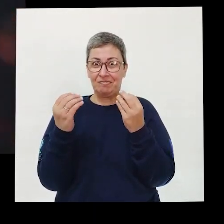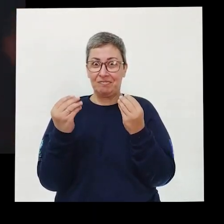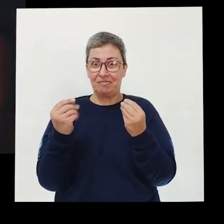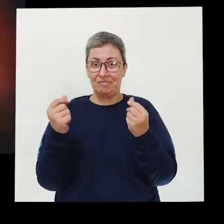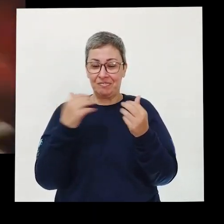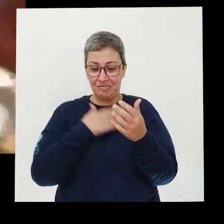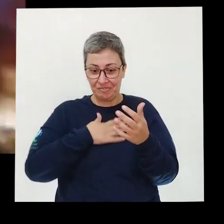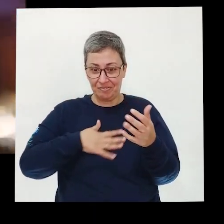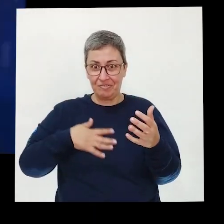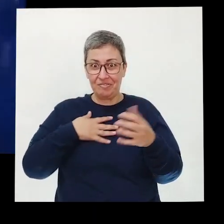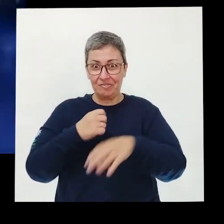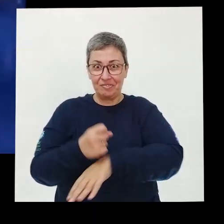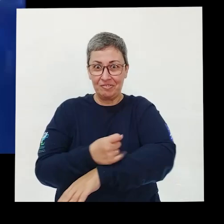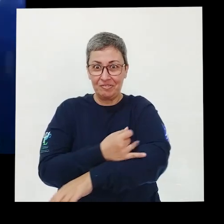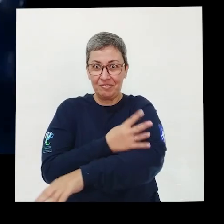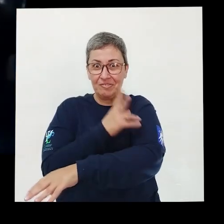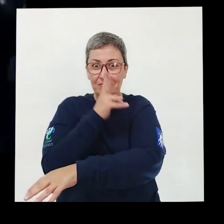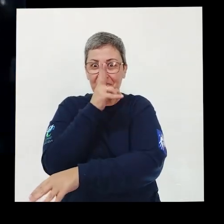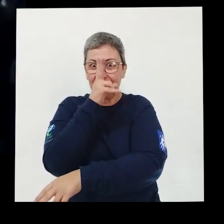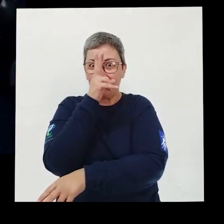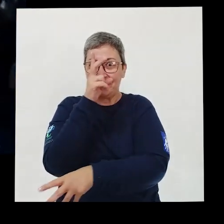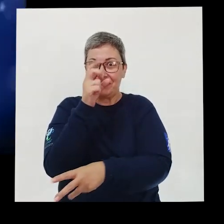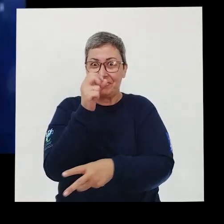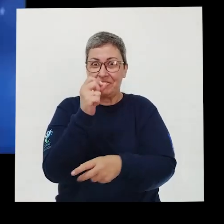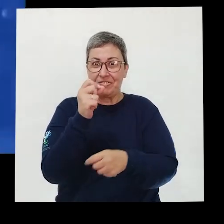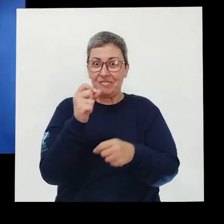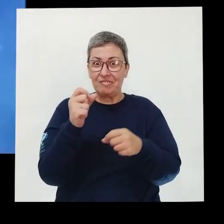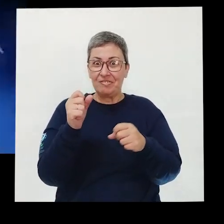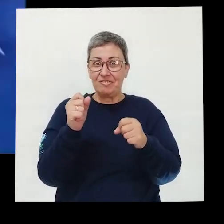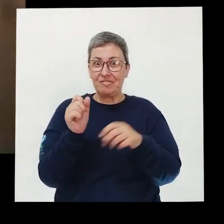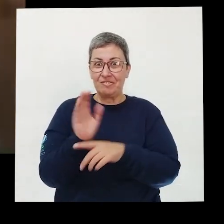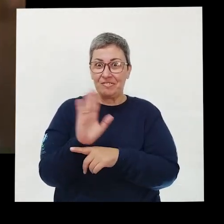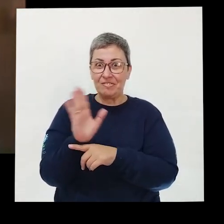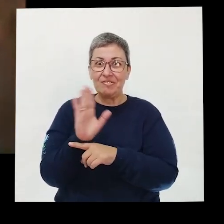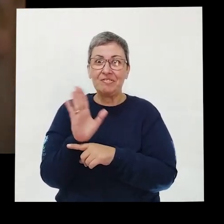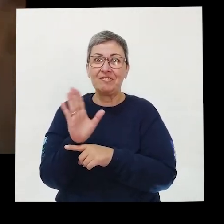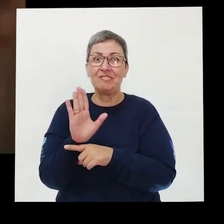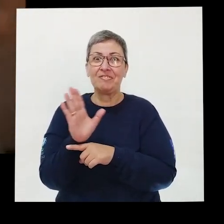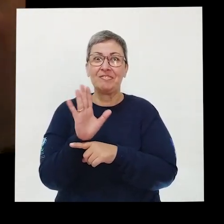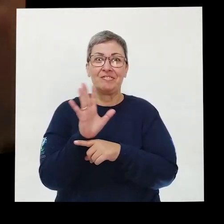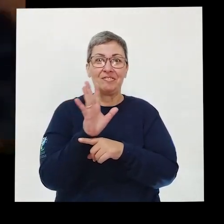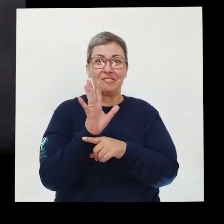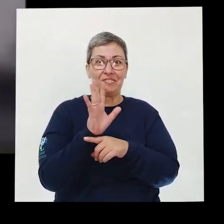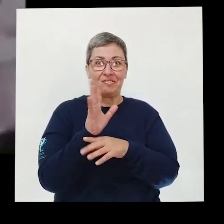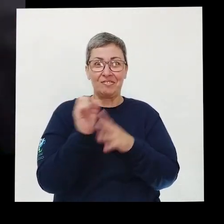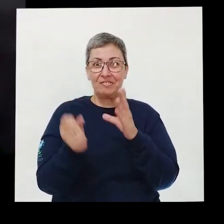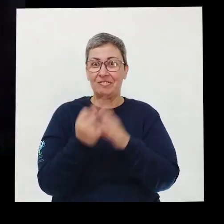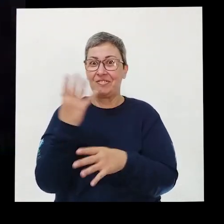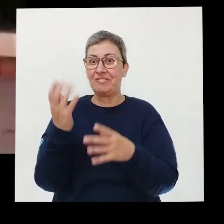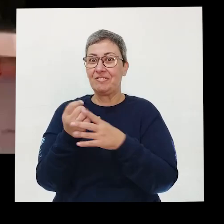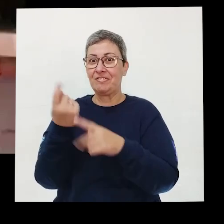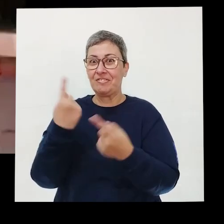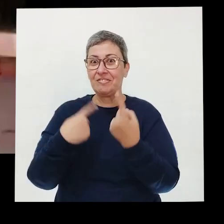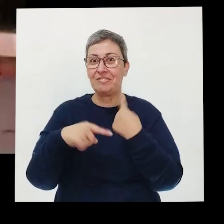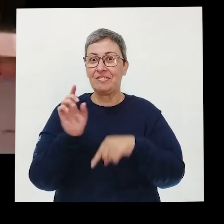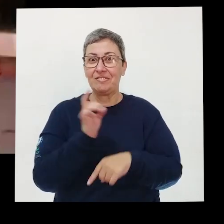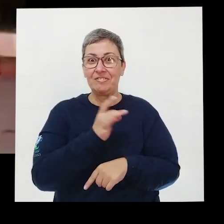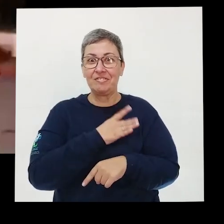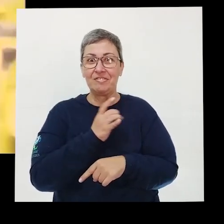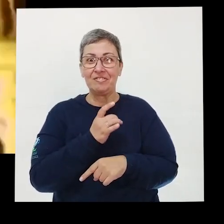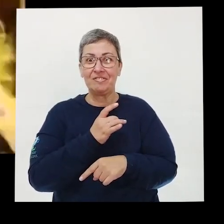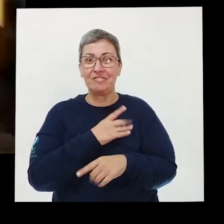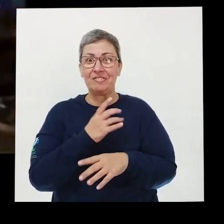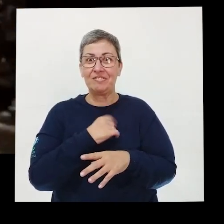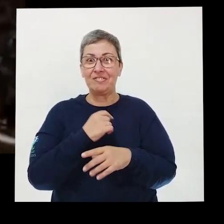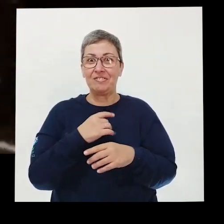O prazer pelas emoções fortes alimentou a indústria do entretenimento e transformou o terror